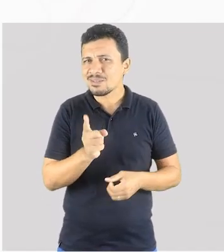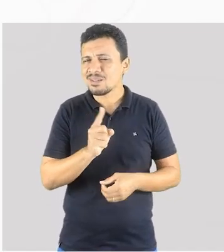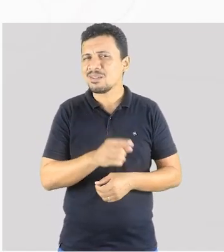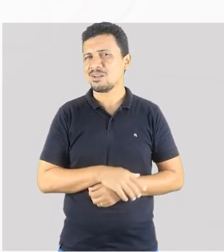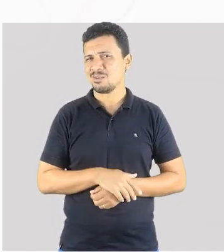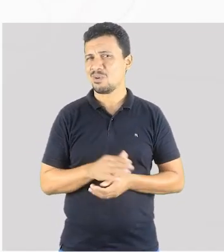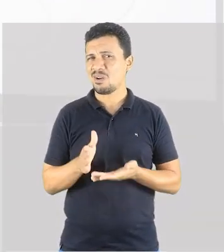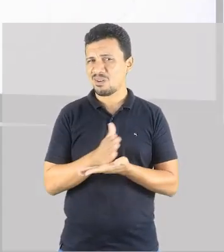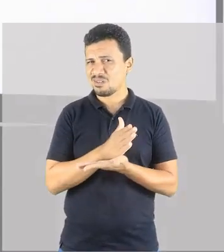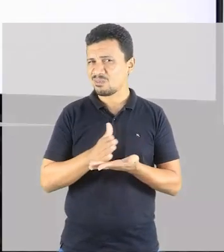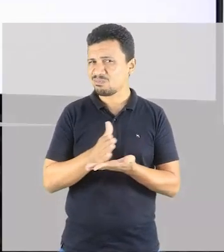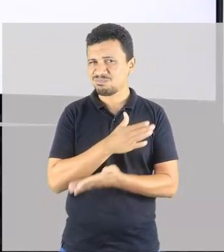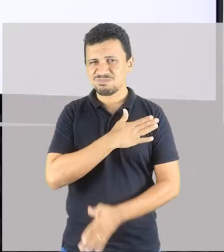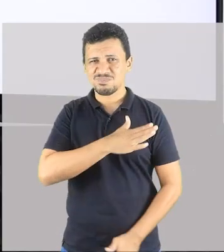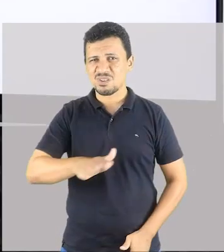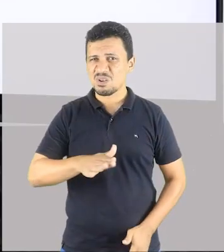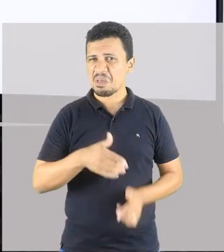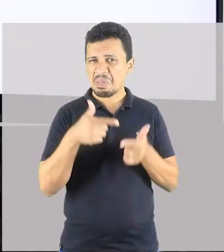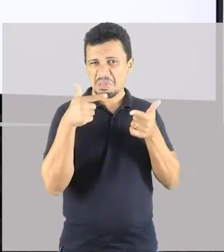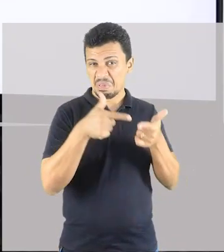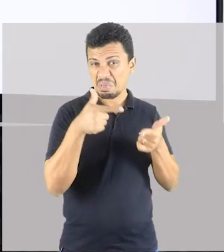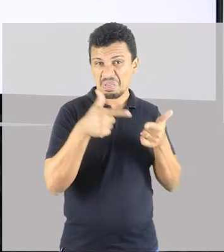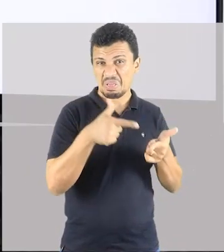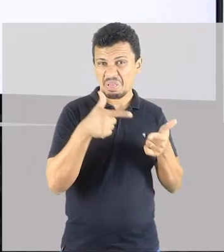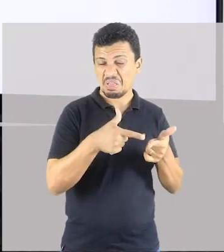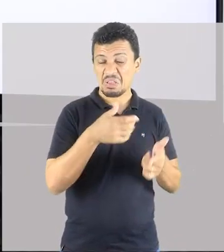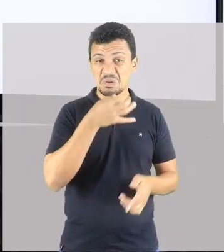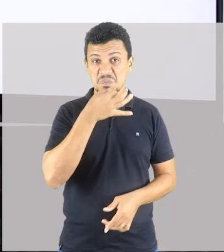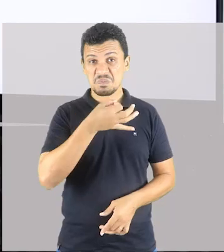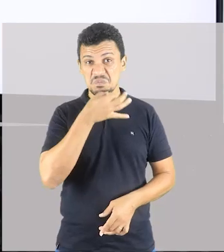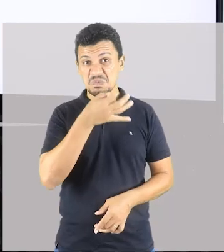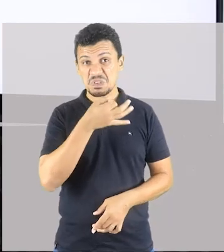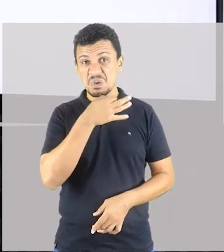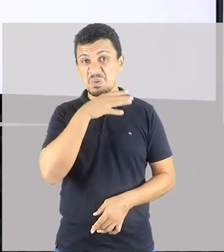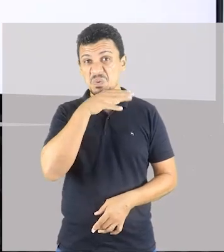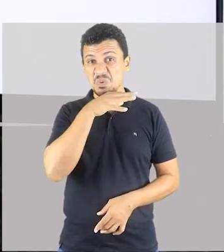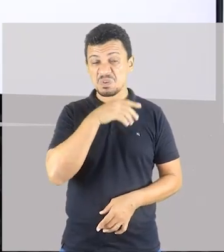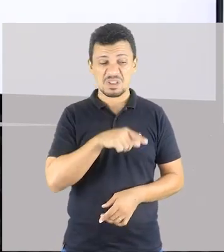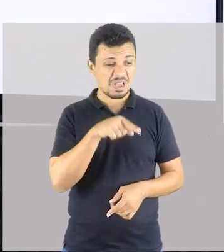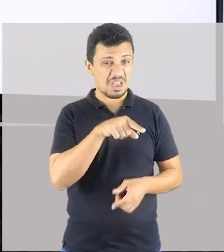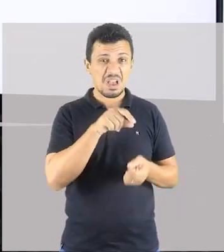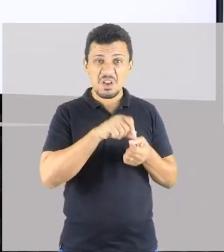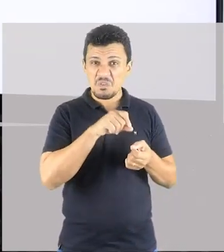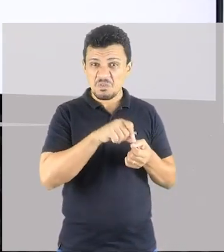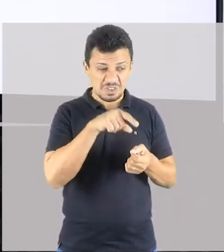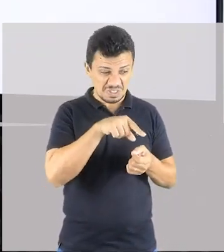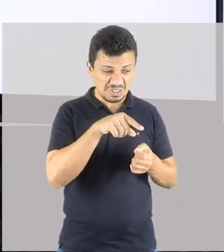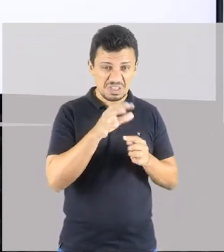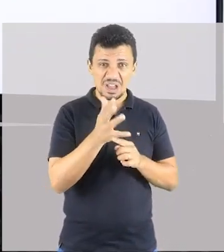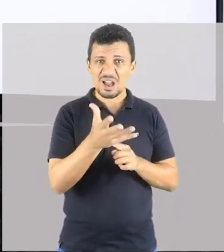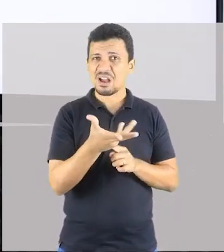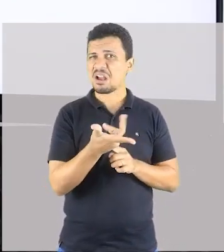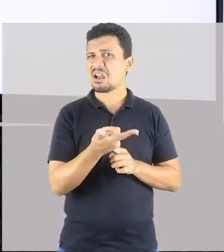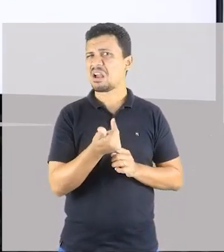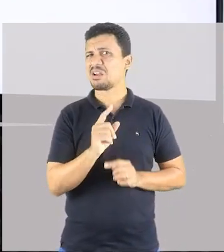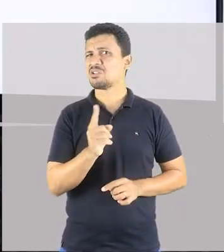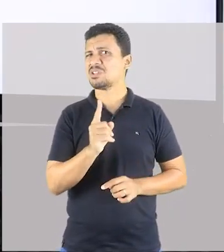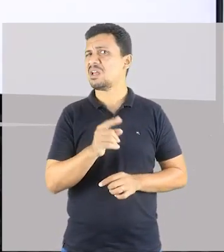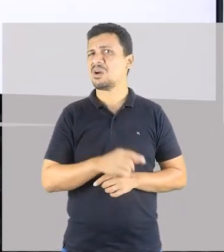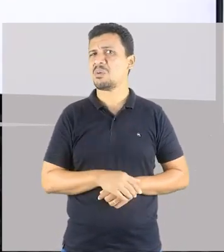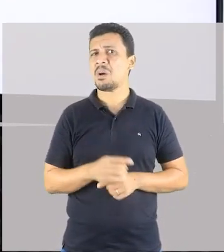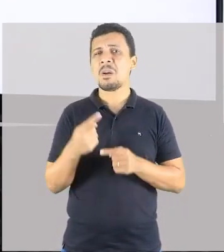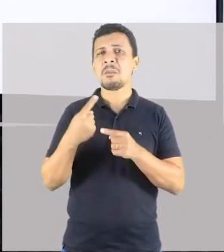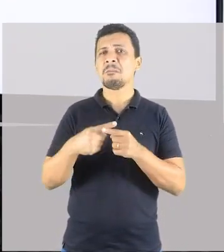e reações negativas, críticas, muitas críticas, diziam que estava sendo feito não era arte, porque saía